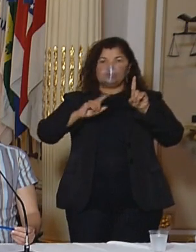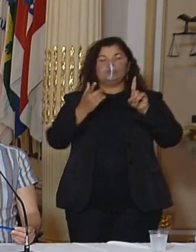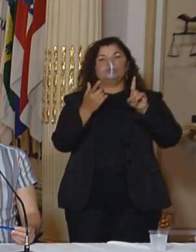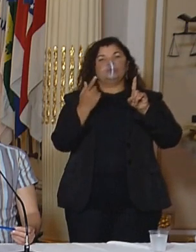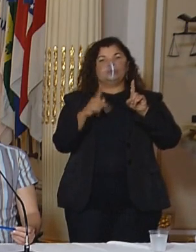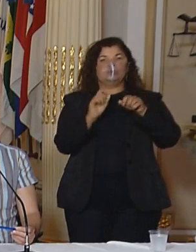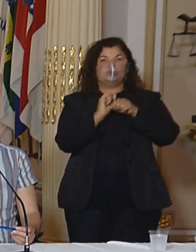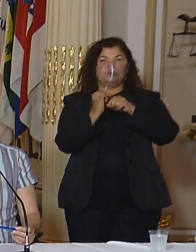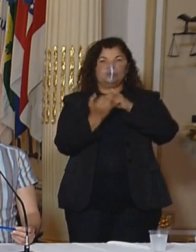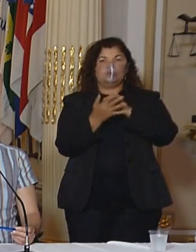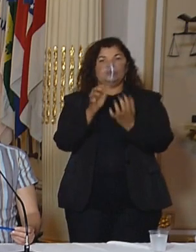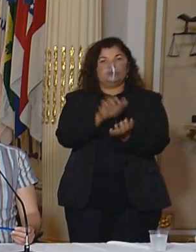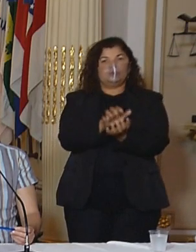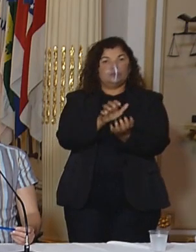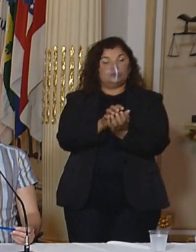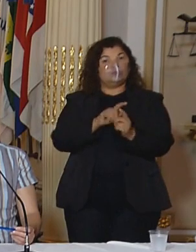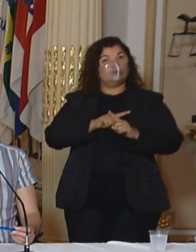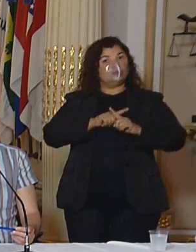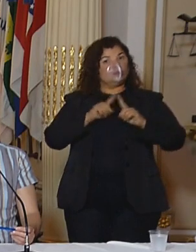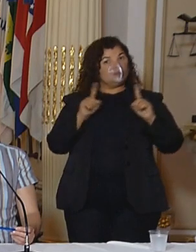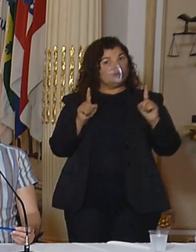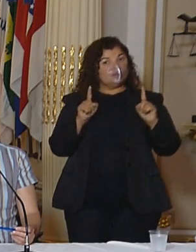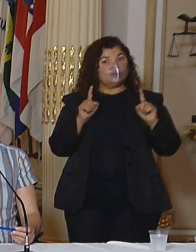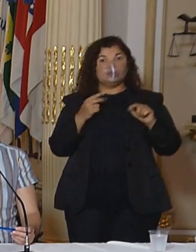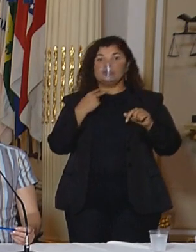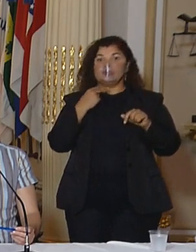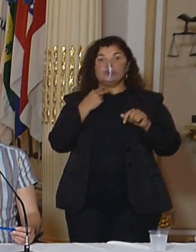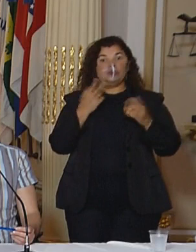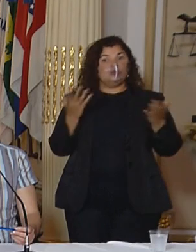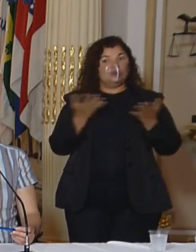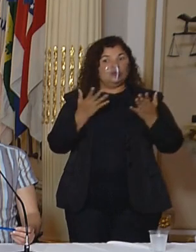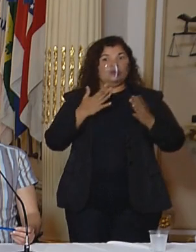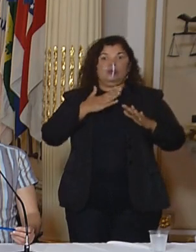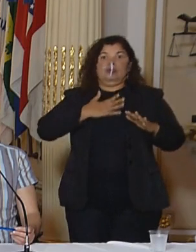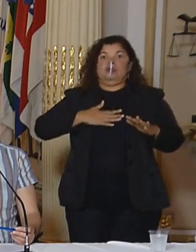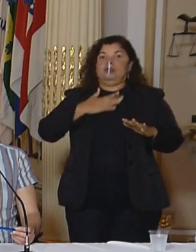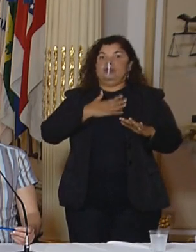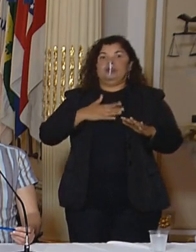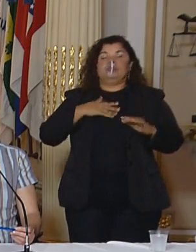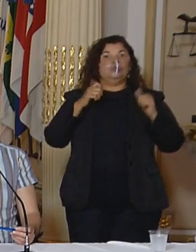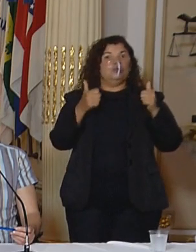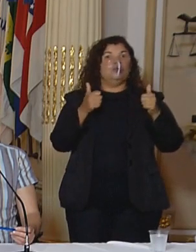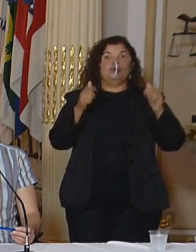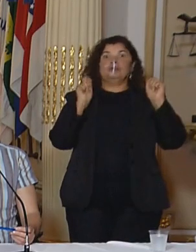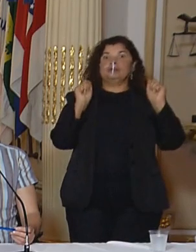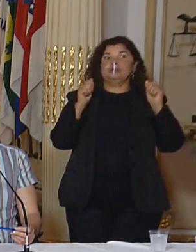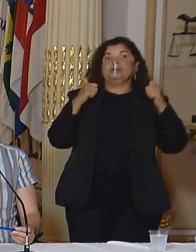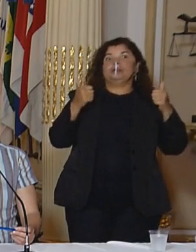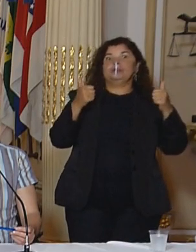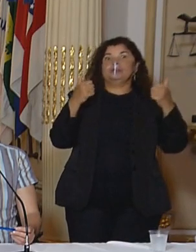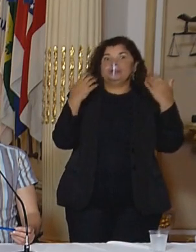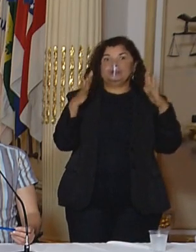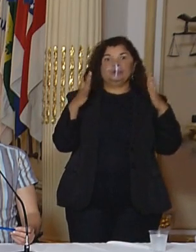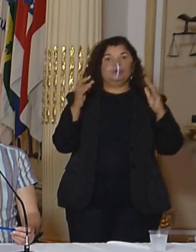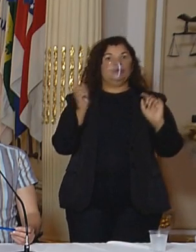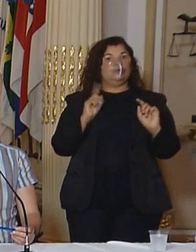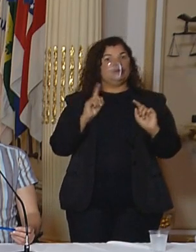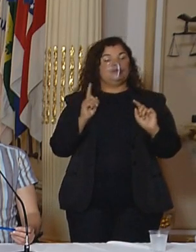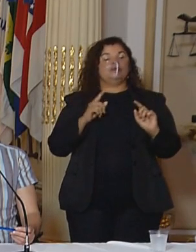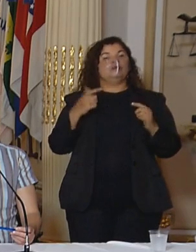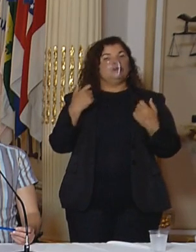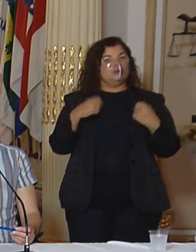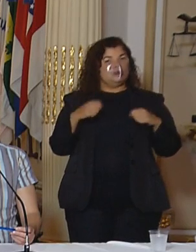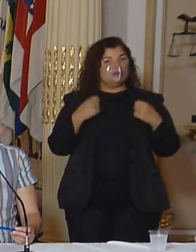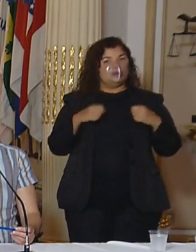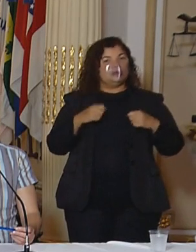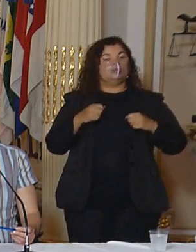mas também deixam claro que ainda não é o momento de relaxarmos ou comemorarmos, além de não podermos nos